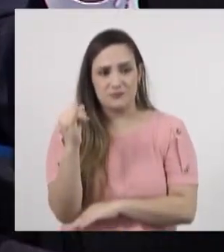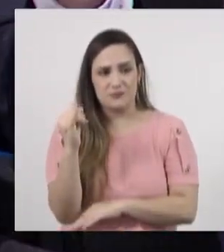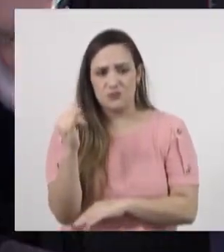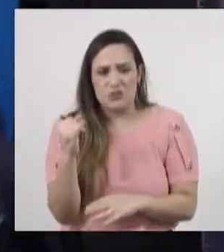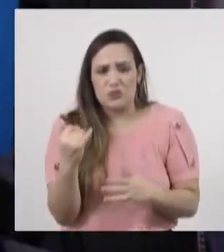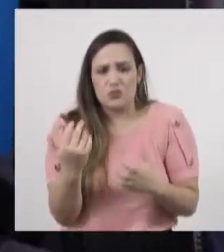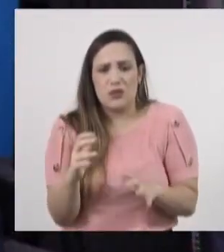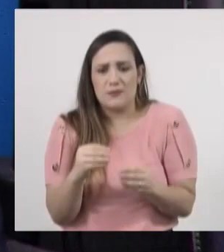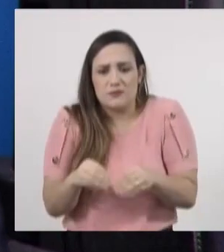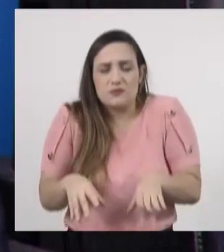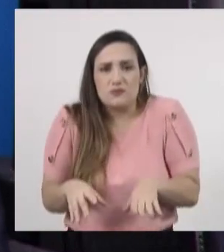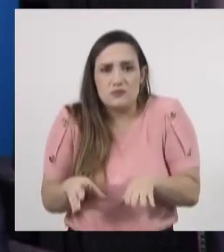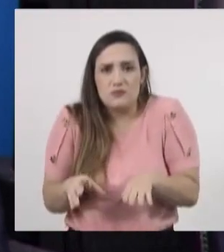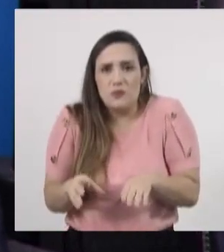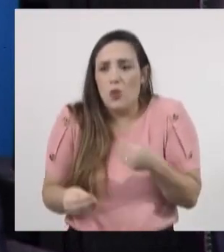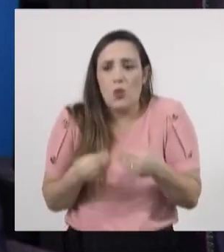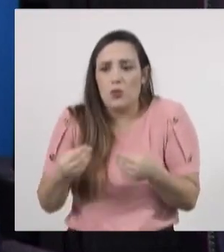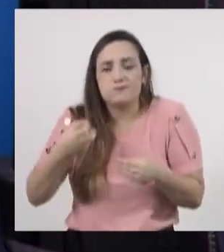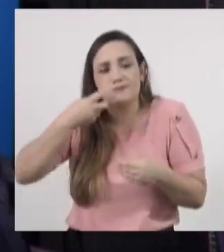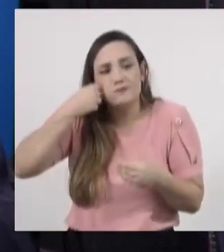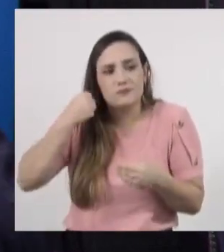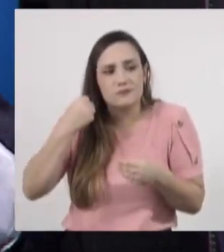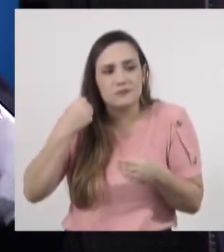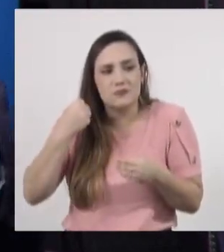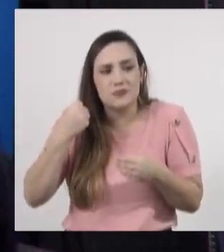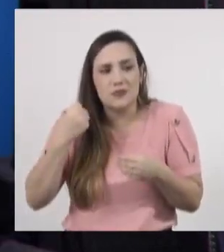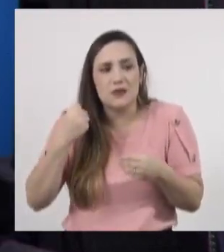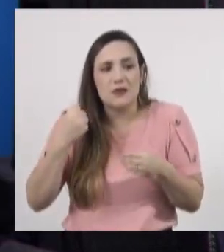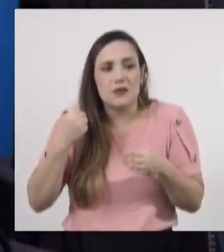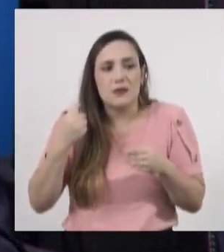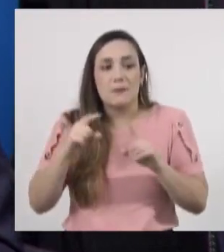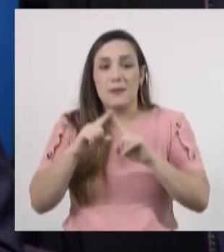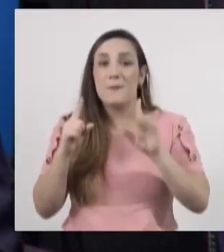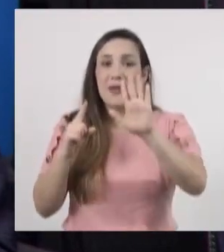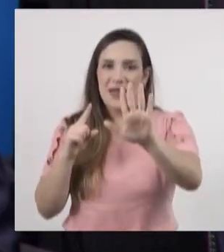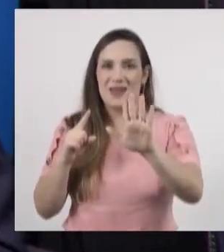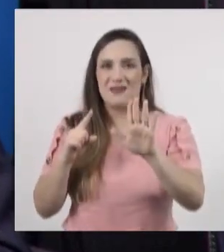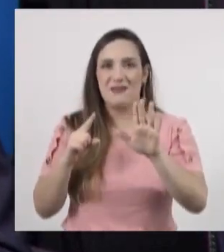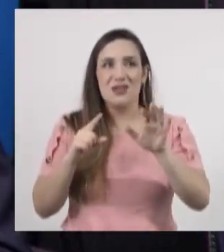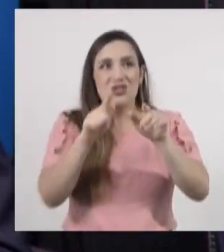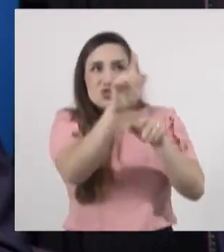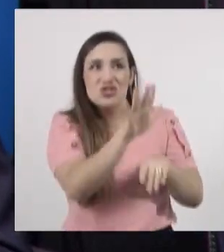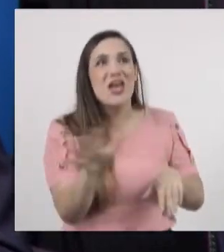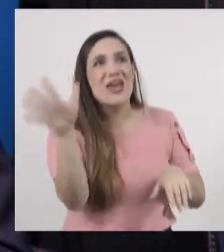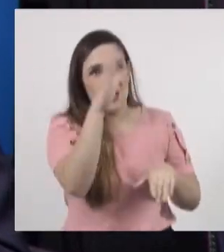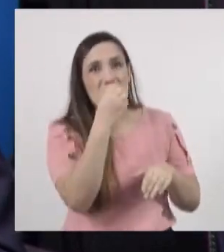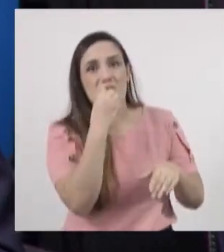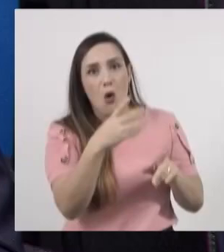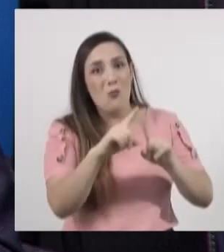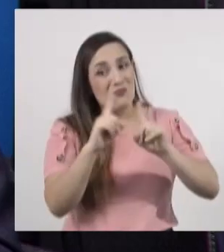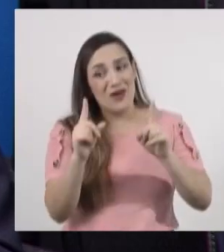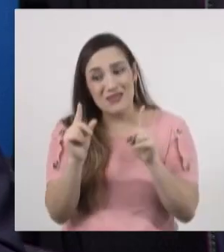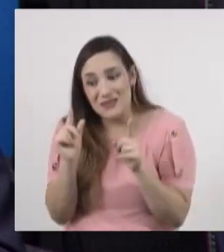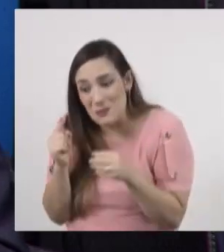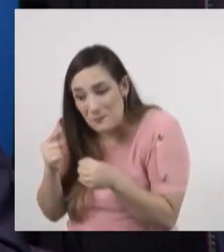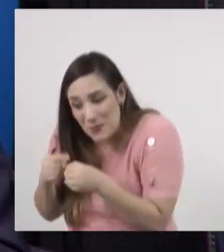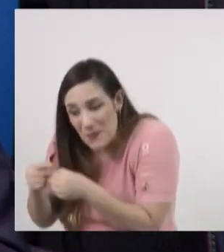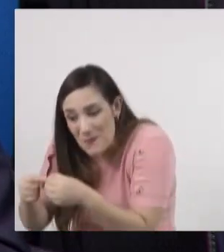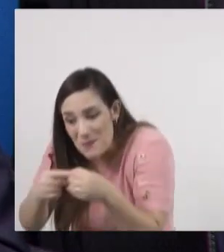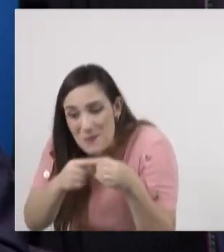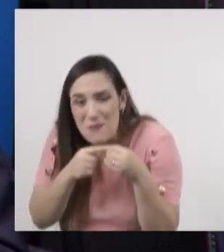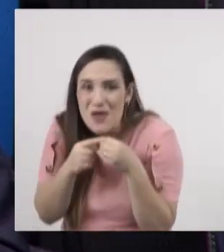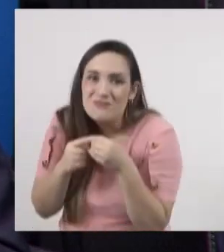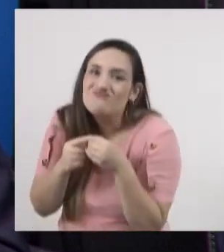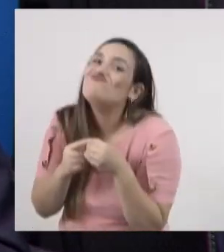sua estrutura macro, mas ela não é neutra na sua estrutura microeconômica. Esse é um primeiro ponto. E a evidência aqui já